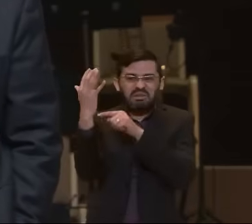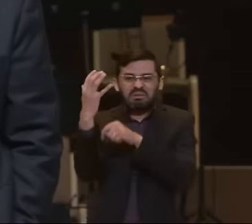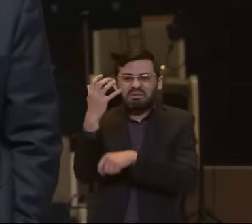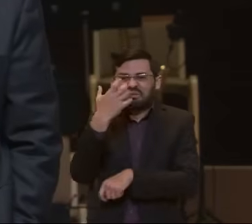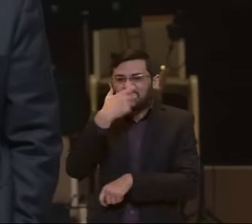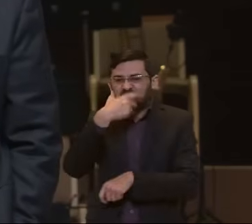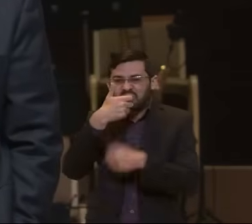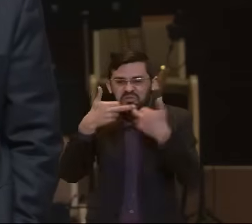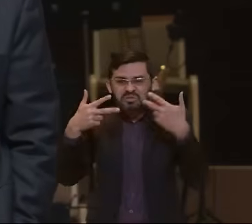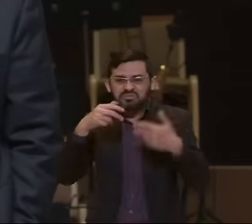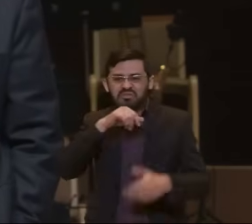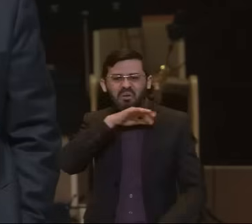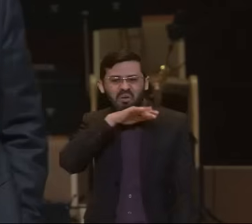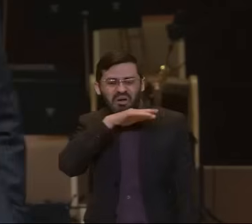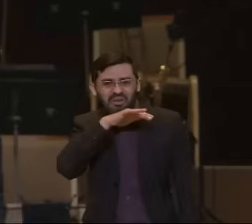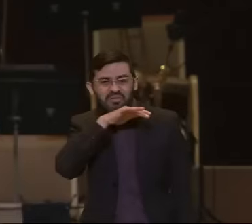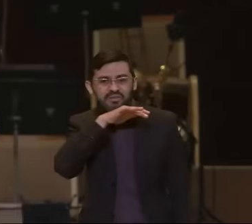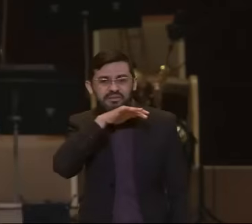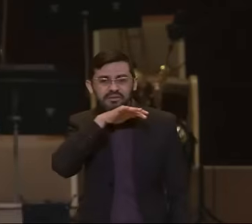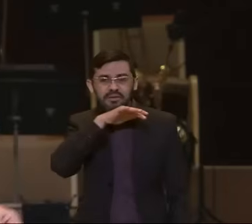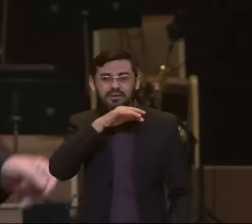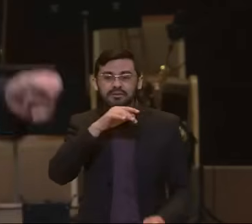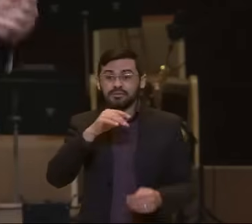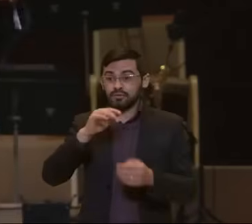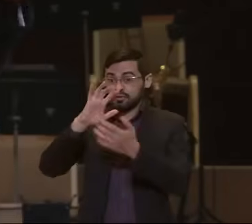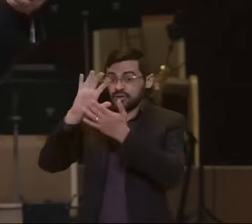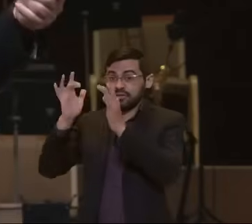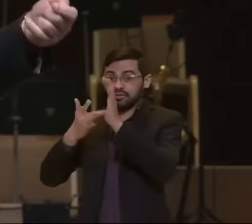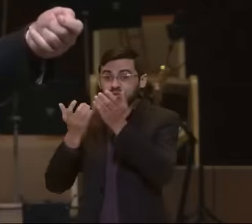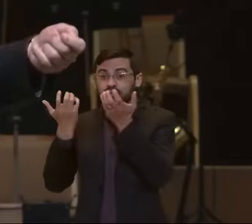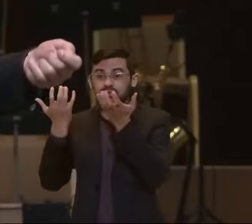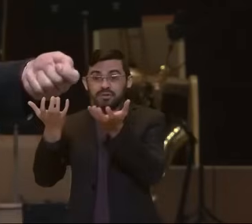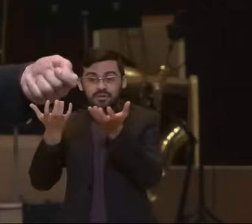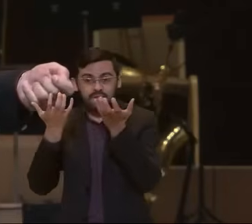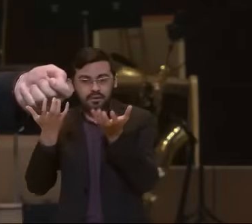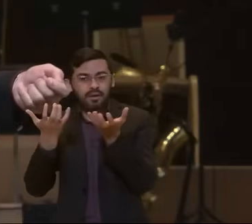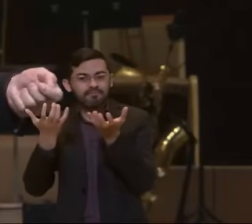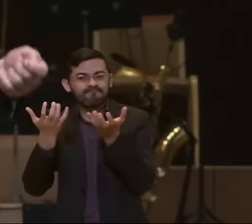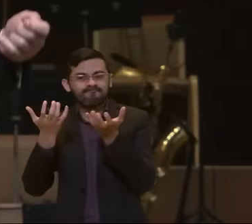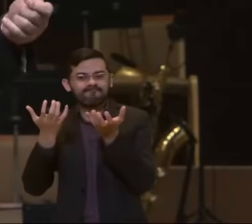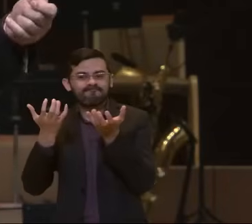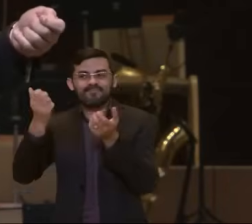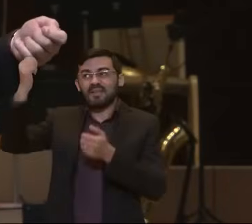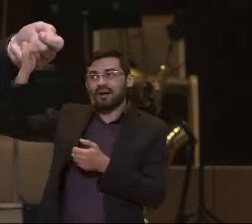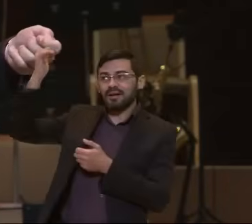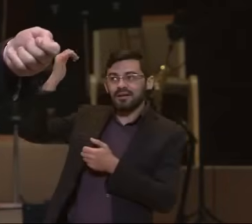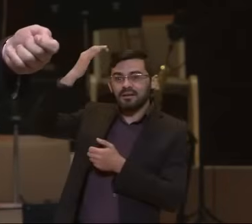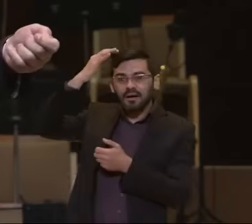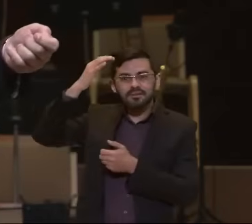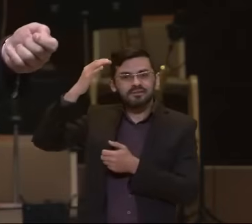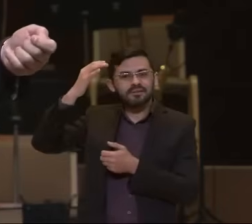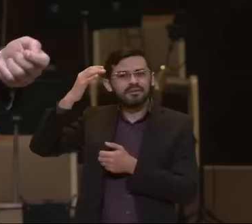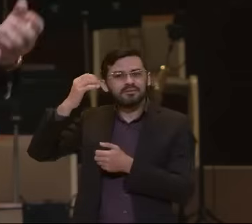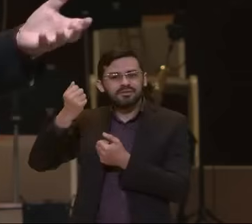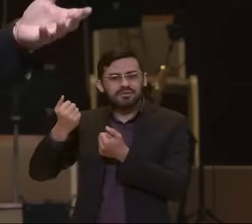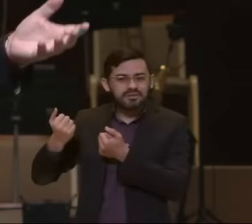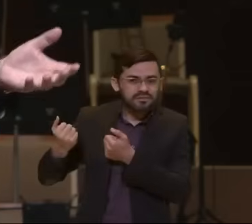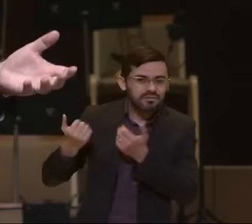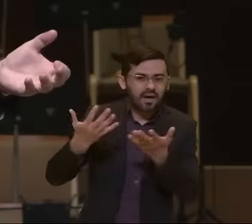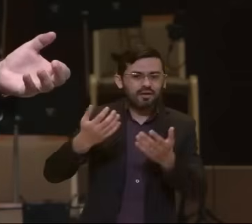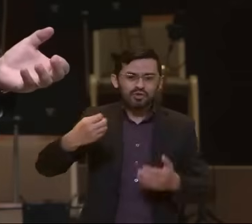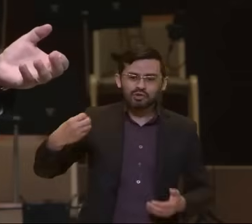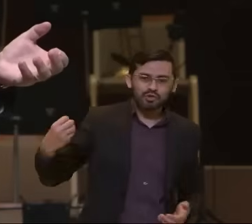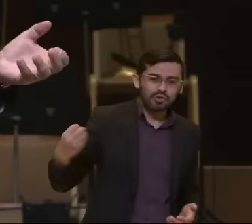fruto. Eu quero plantar uma semente nova da minha graça, do meu poder. Hoje eu